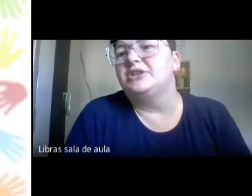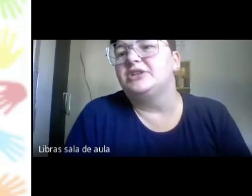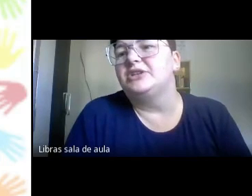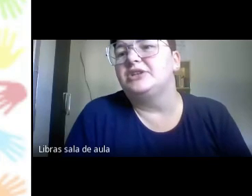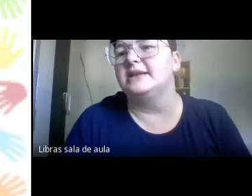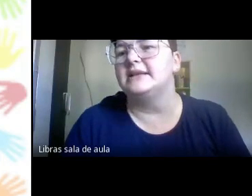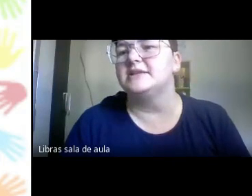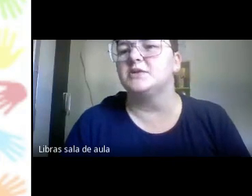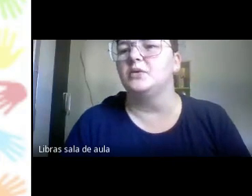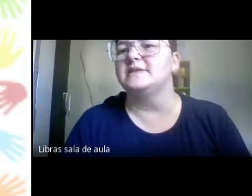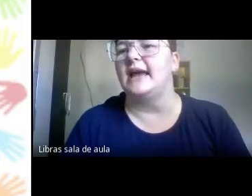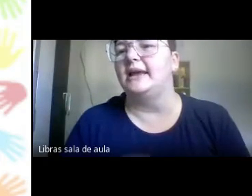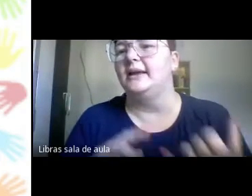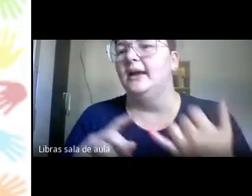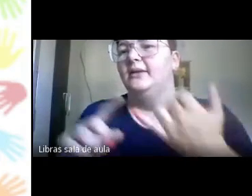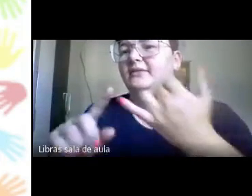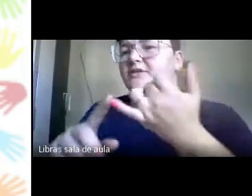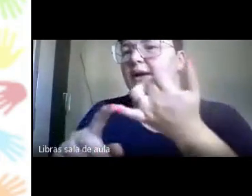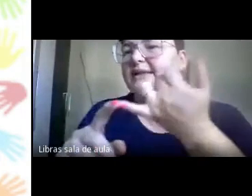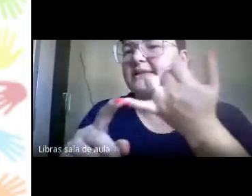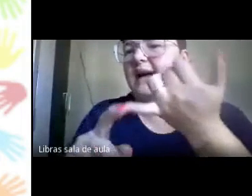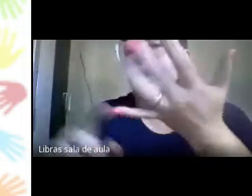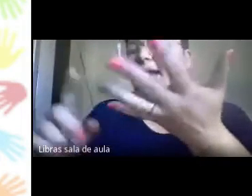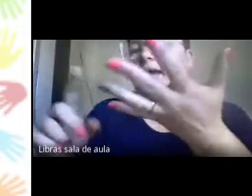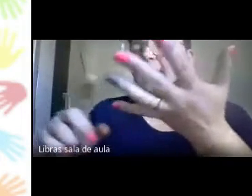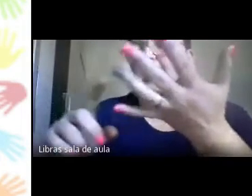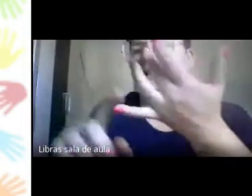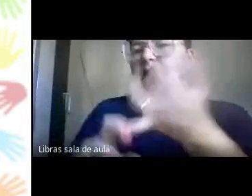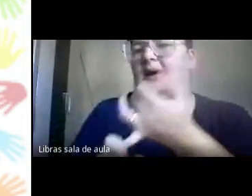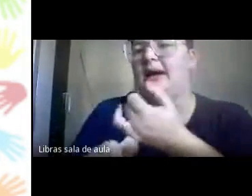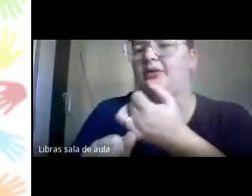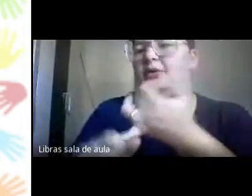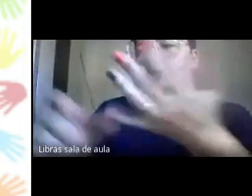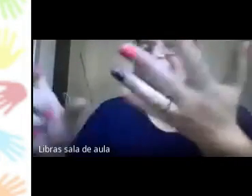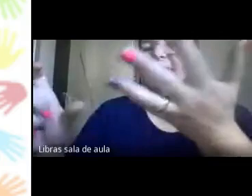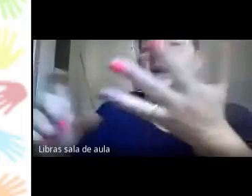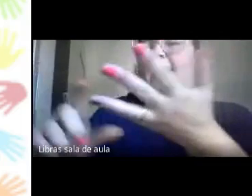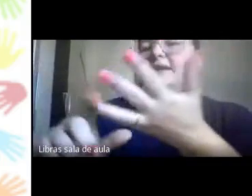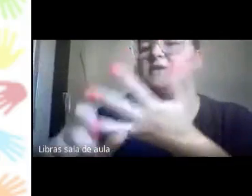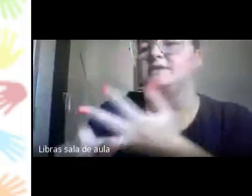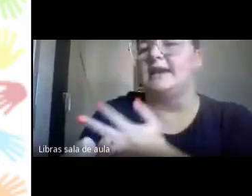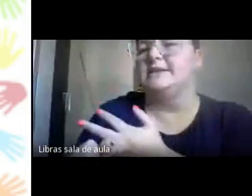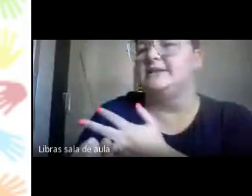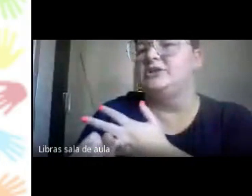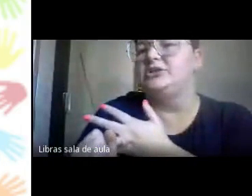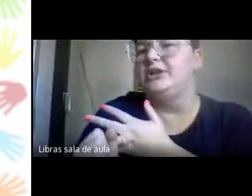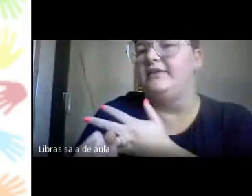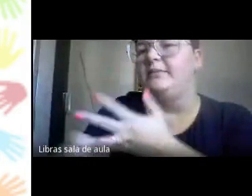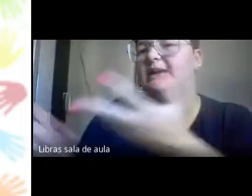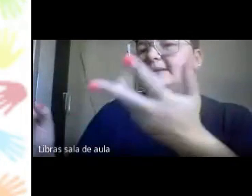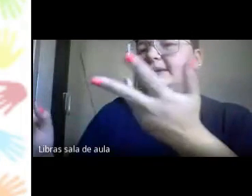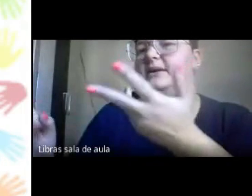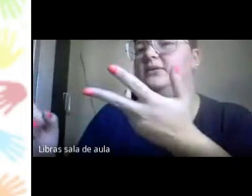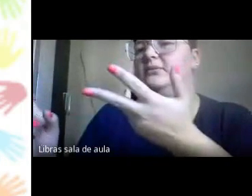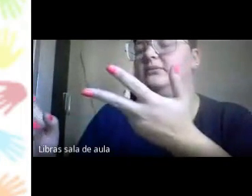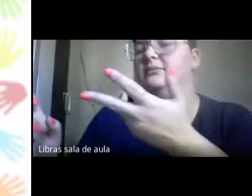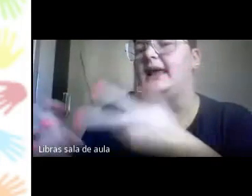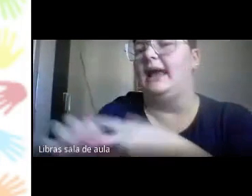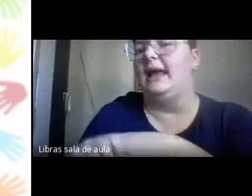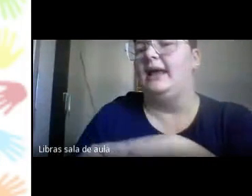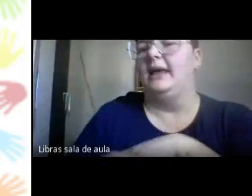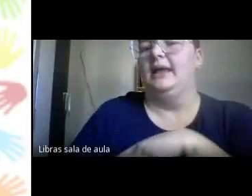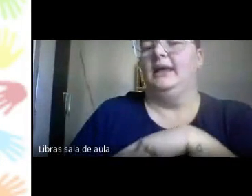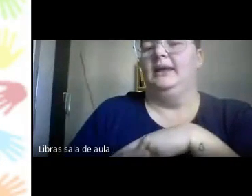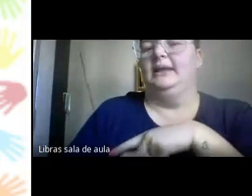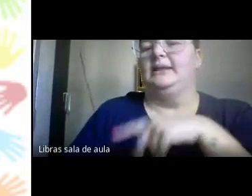deixar eles de fora se eles conseguem visualizar a coreografia, eles conseguem sentir a vibração,